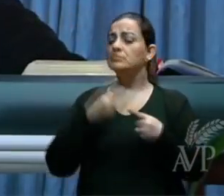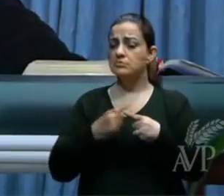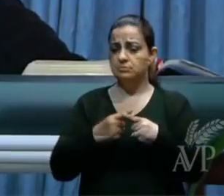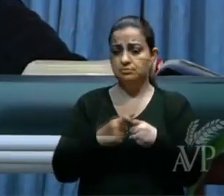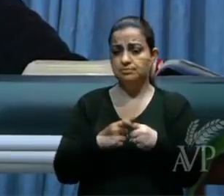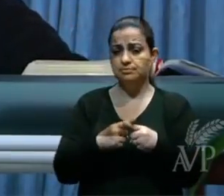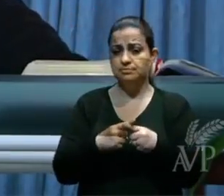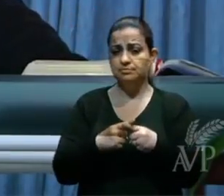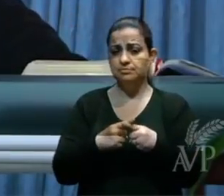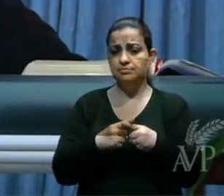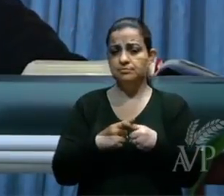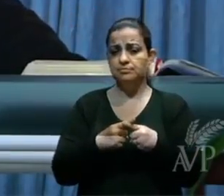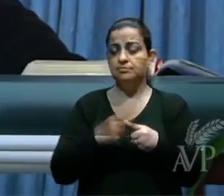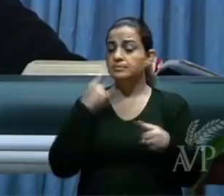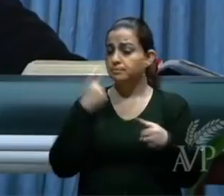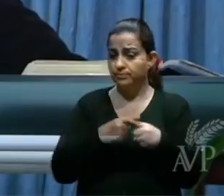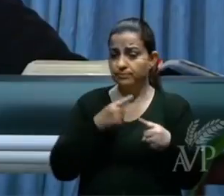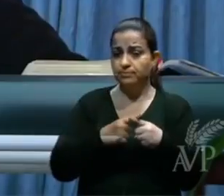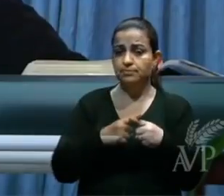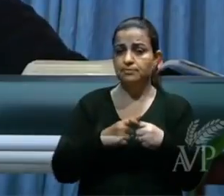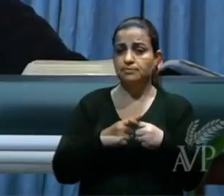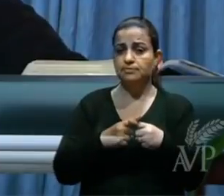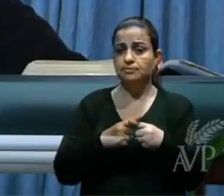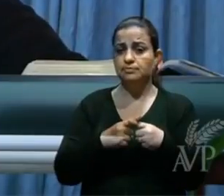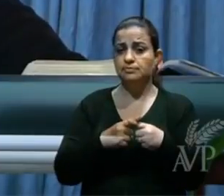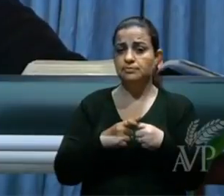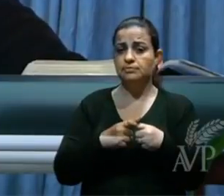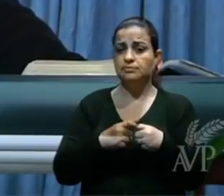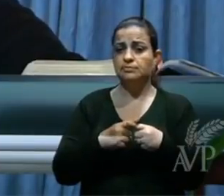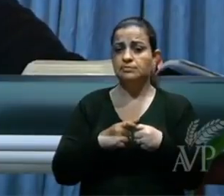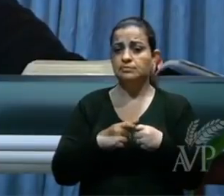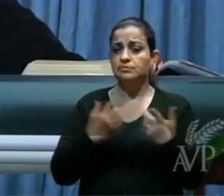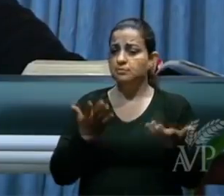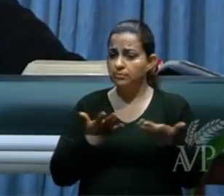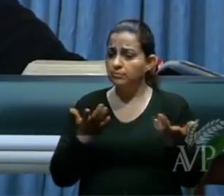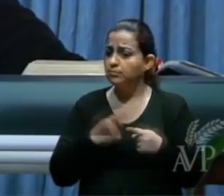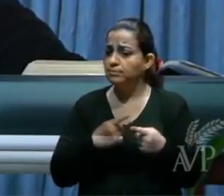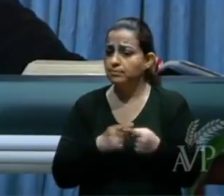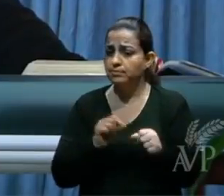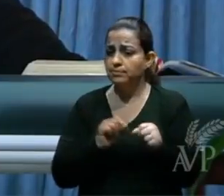por um punhado de pode santa catarina